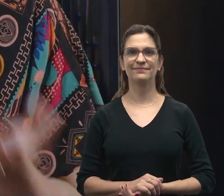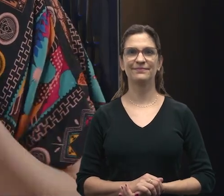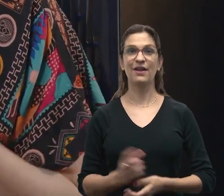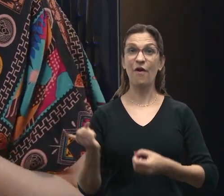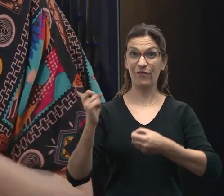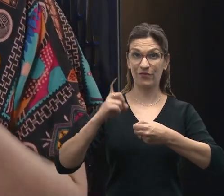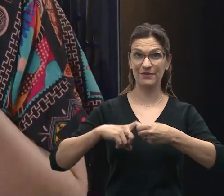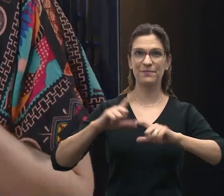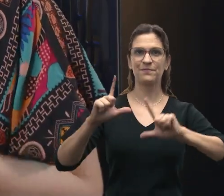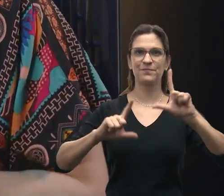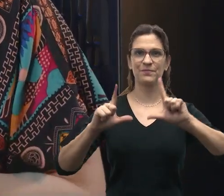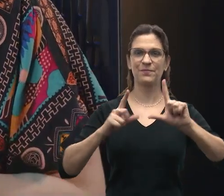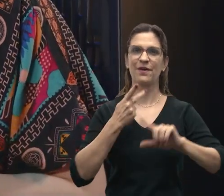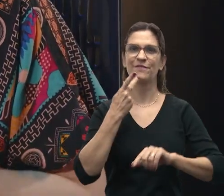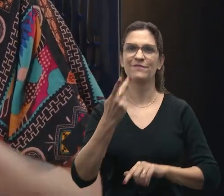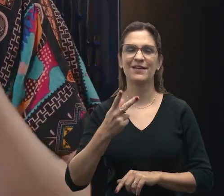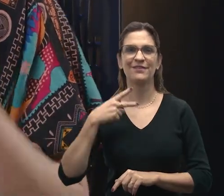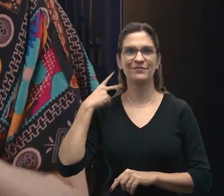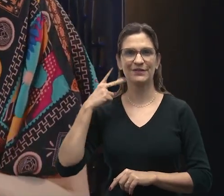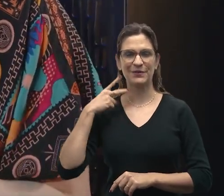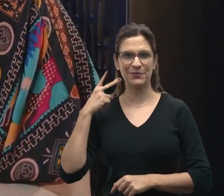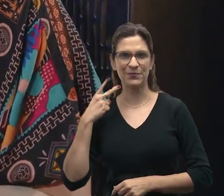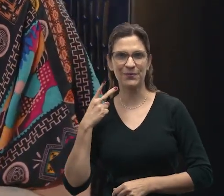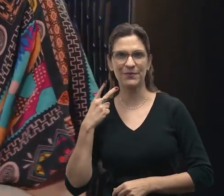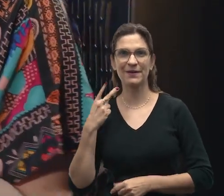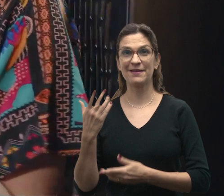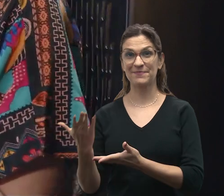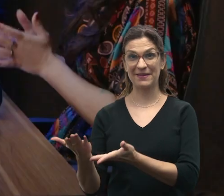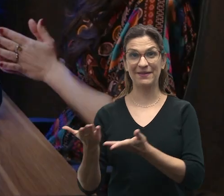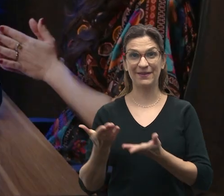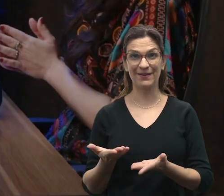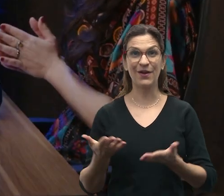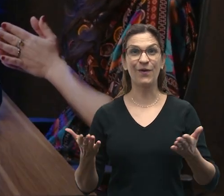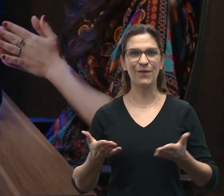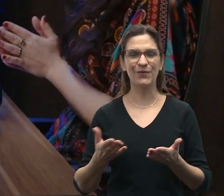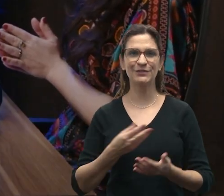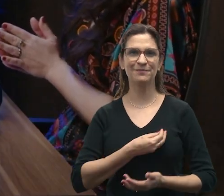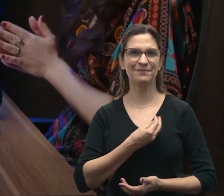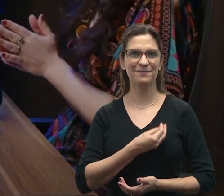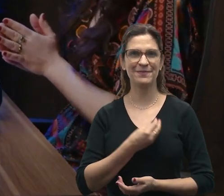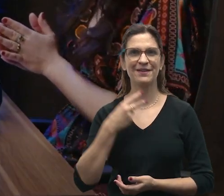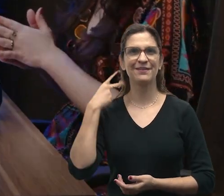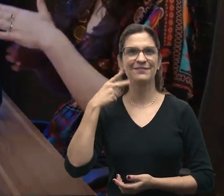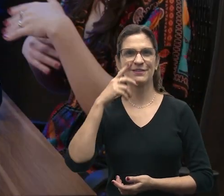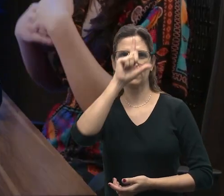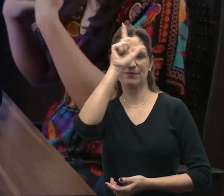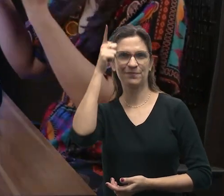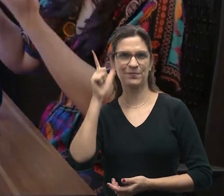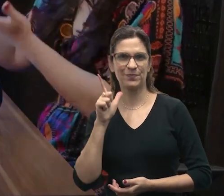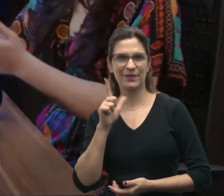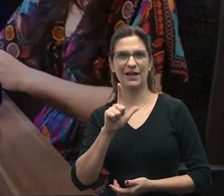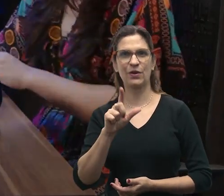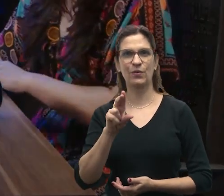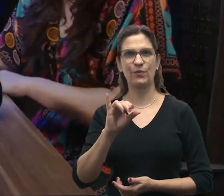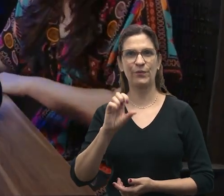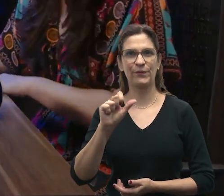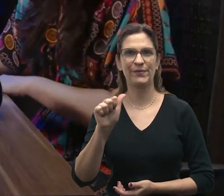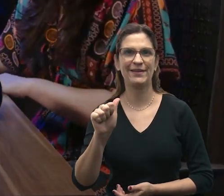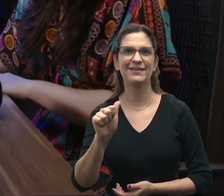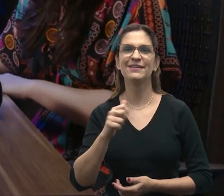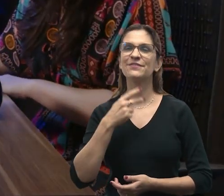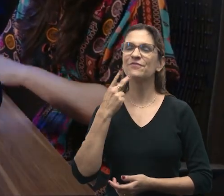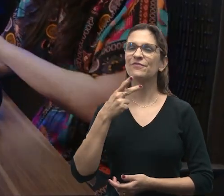Voltamos com o programa Fala Vereadora. Eu estou aqui hoje com a vereadora Luísa Ribeiro, falando um pouco sobre a sua trajetória